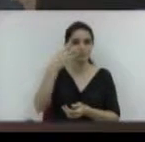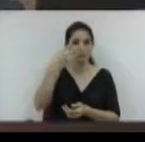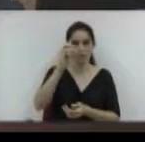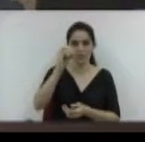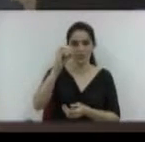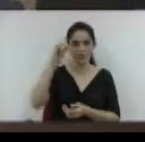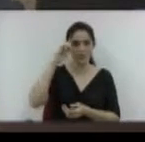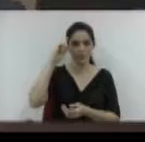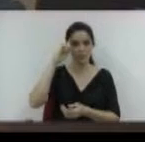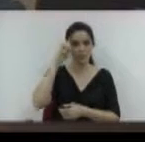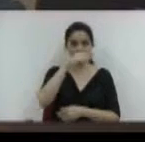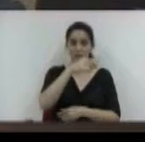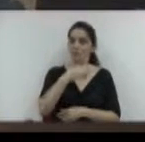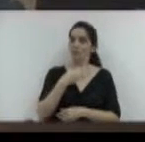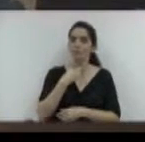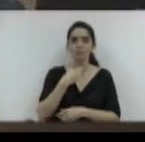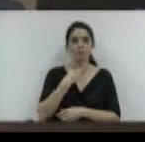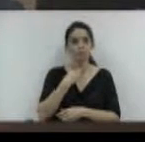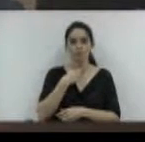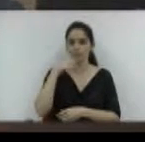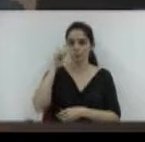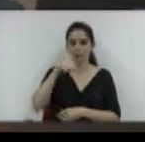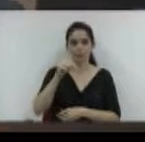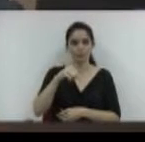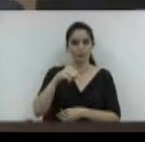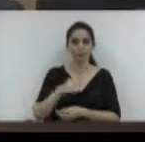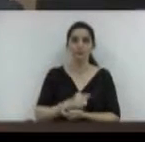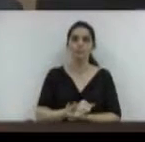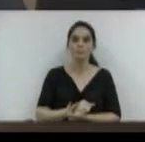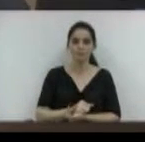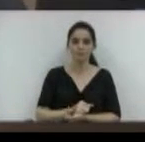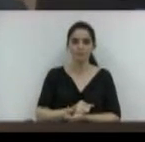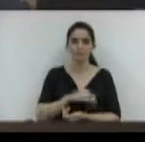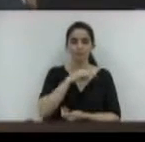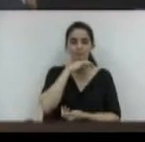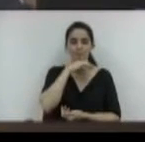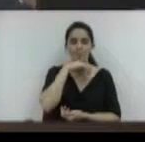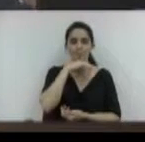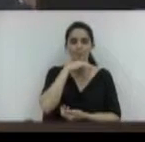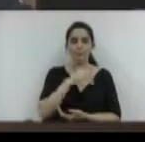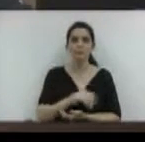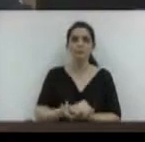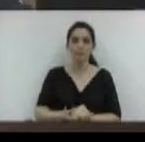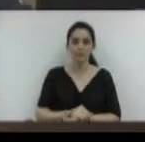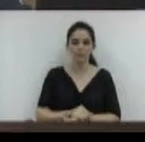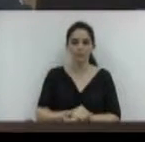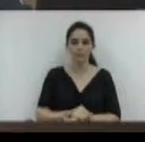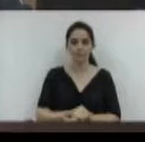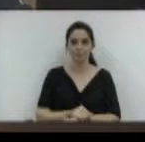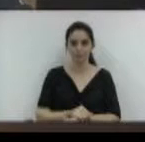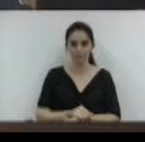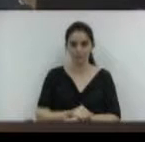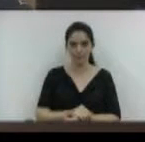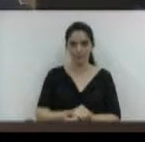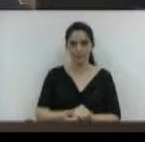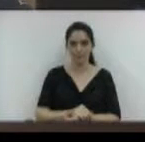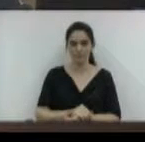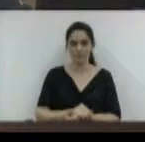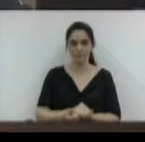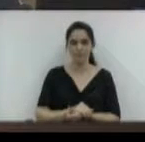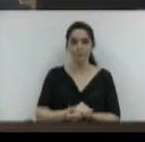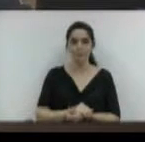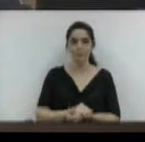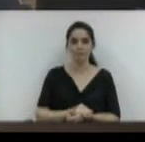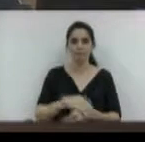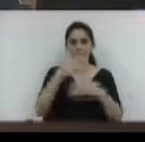30 dias ao denunciado André Henrique da Silva. De fato, o áudio constante dos autos